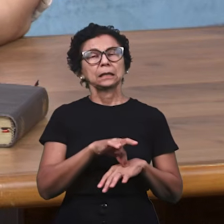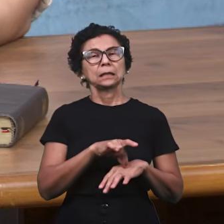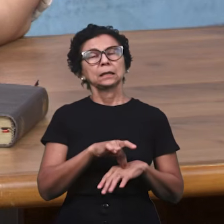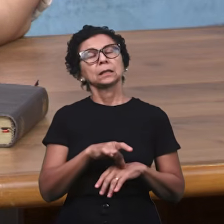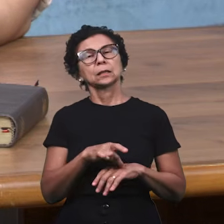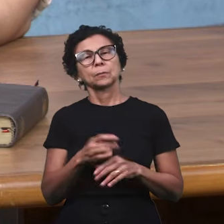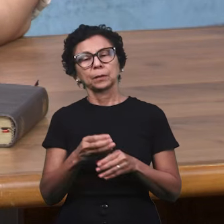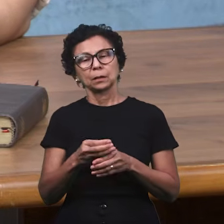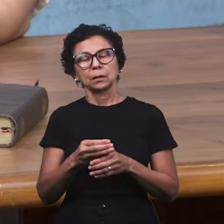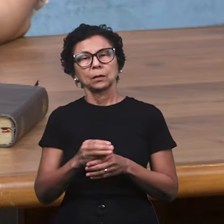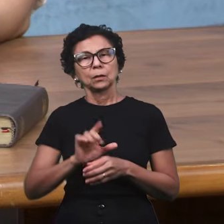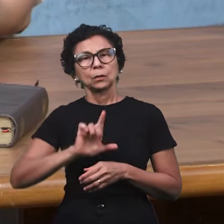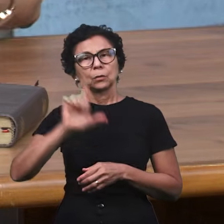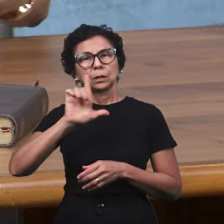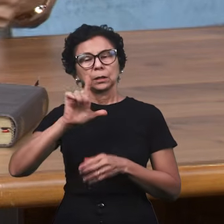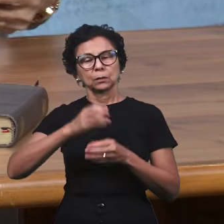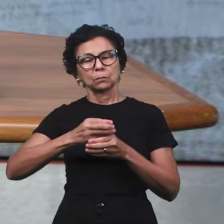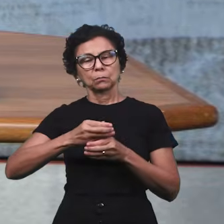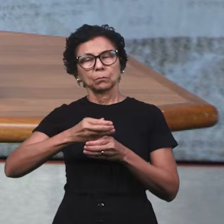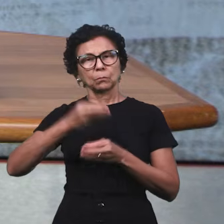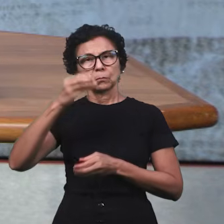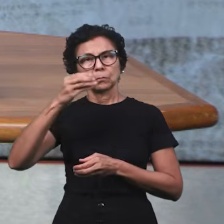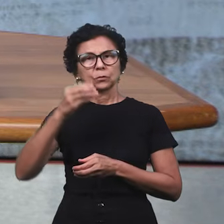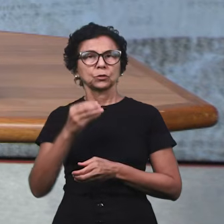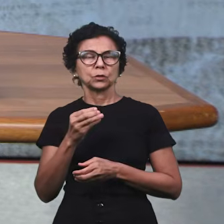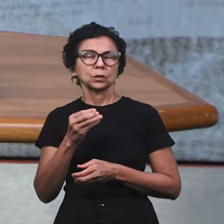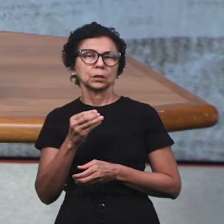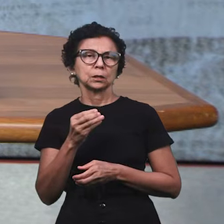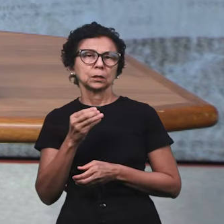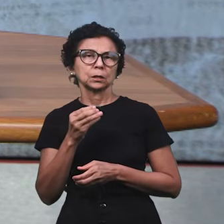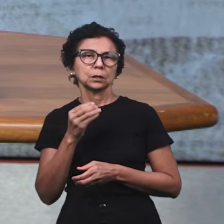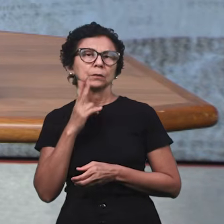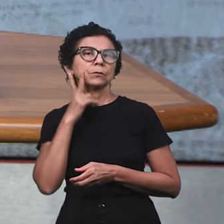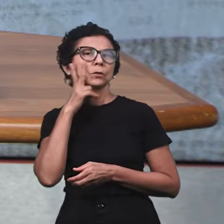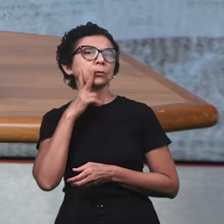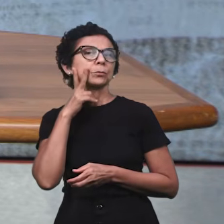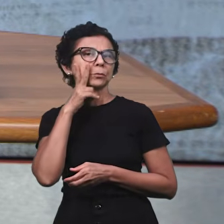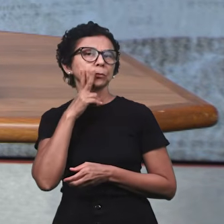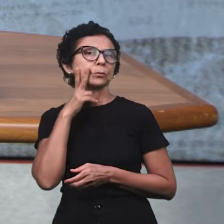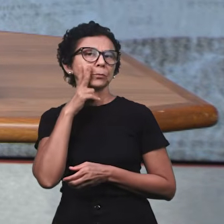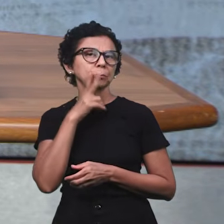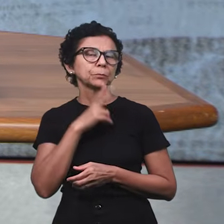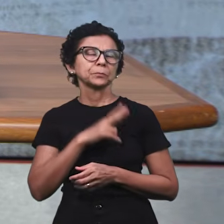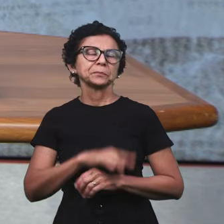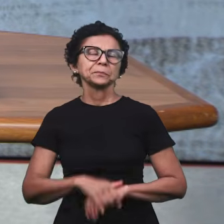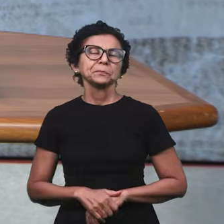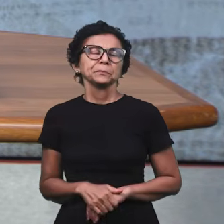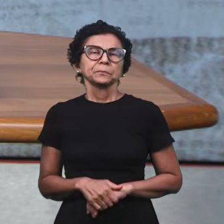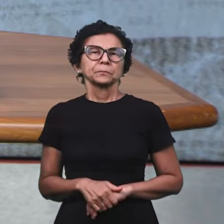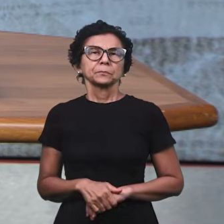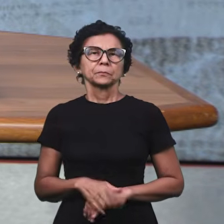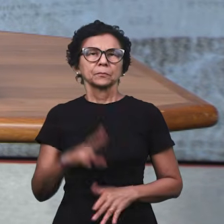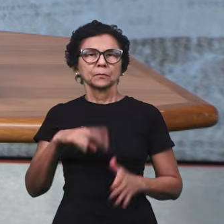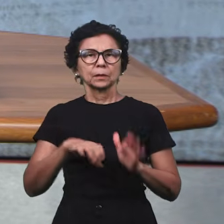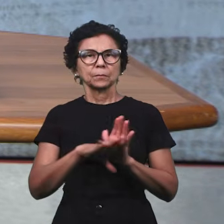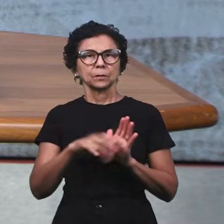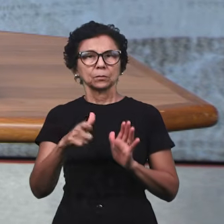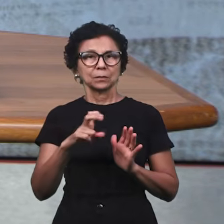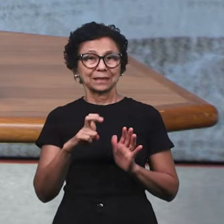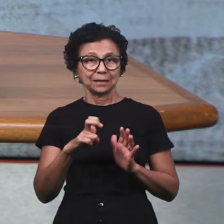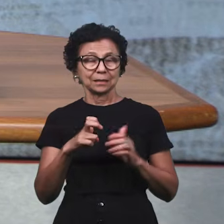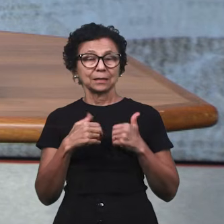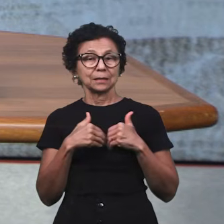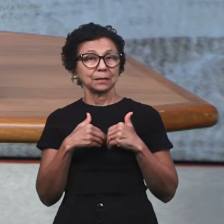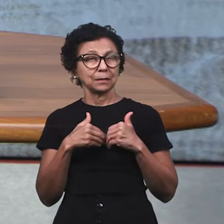vinho. Então, nós lemos aqui, irmãos, o capítulo 15 e